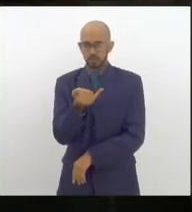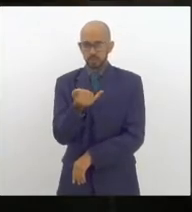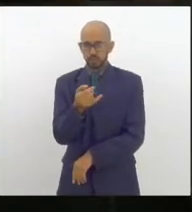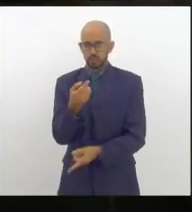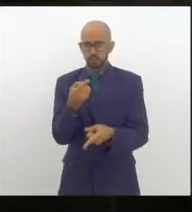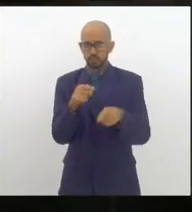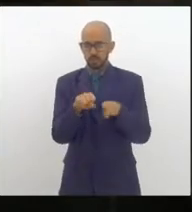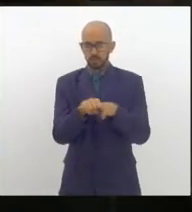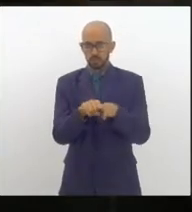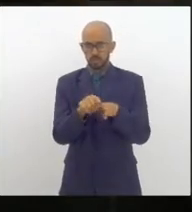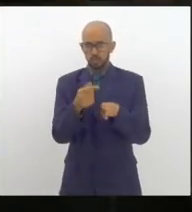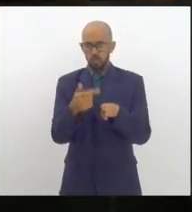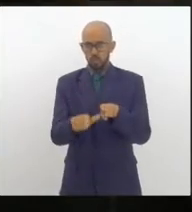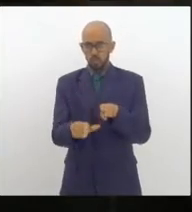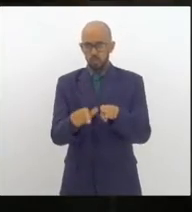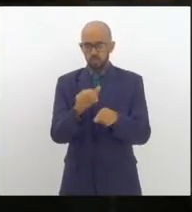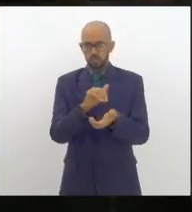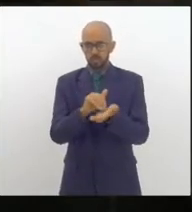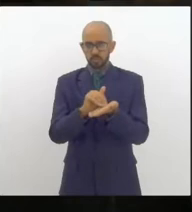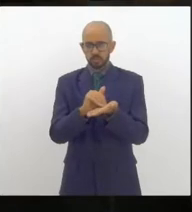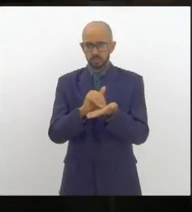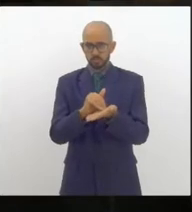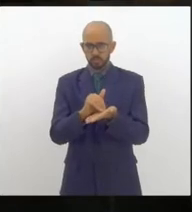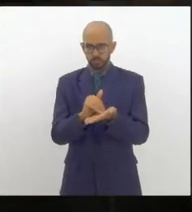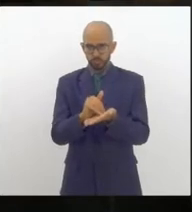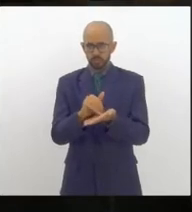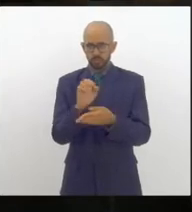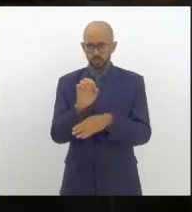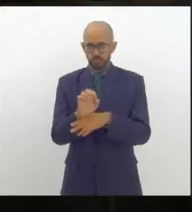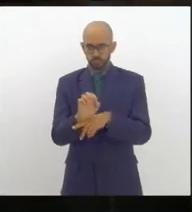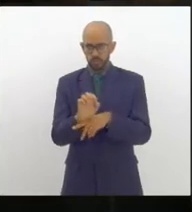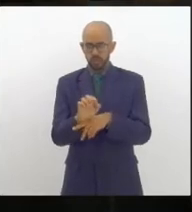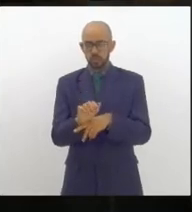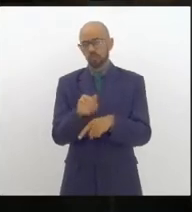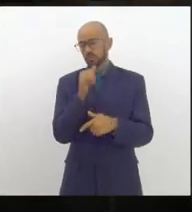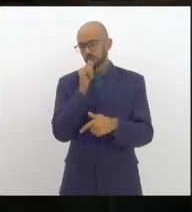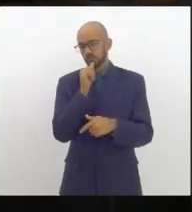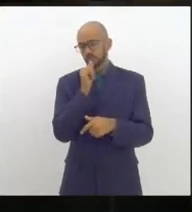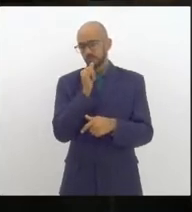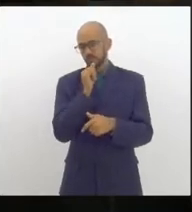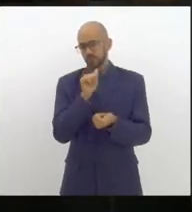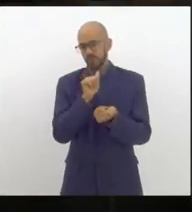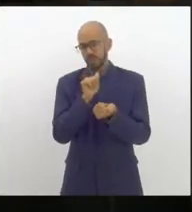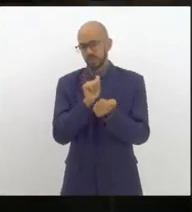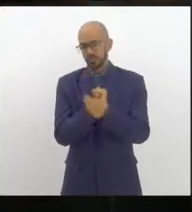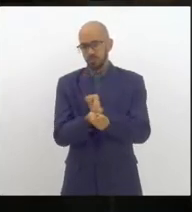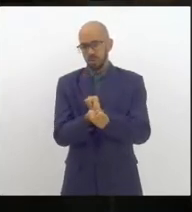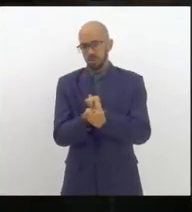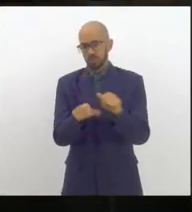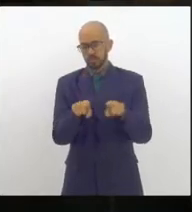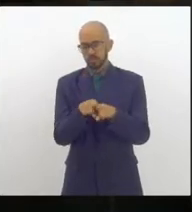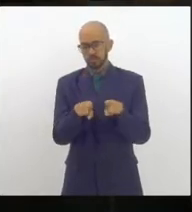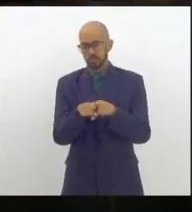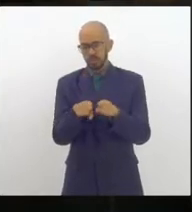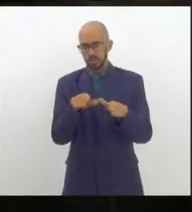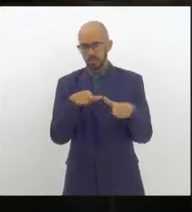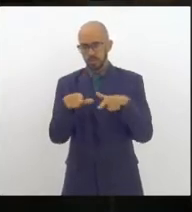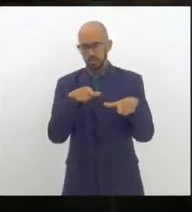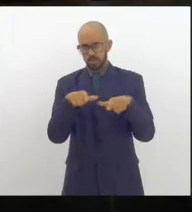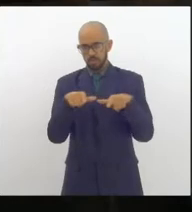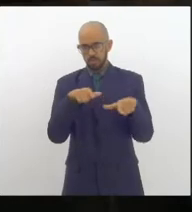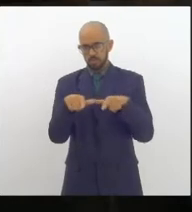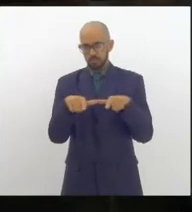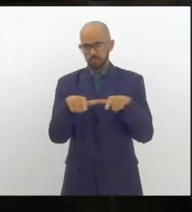com outras secretarias de estado como adisports EA de trabalho